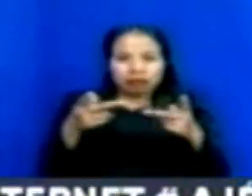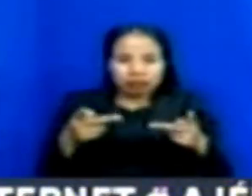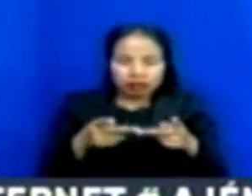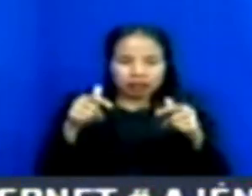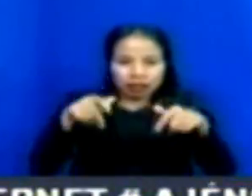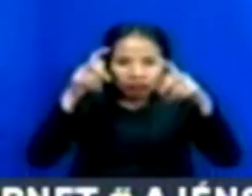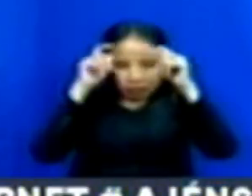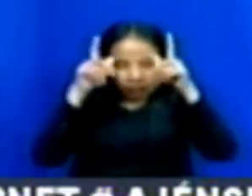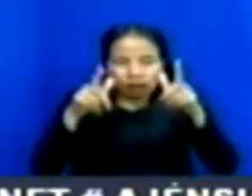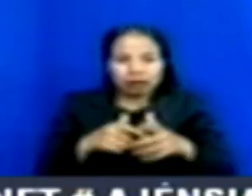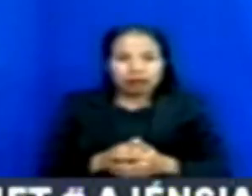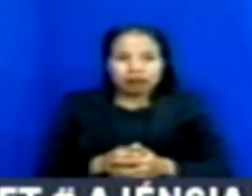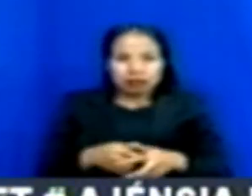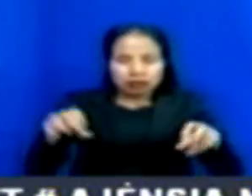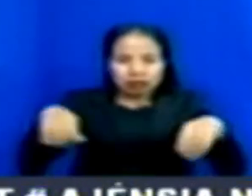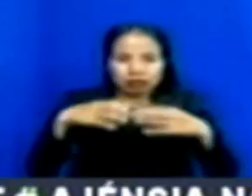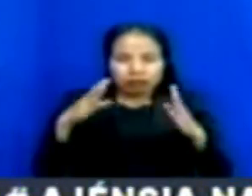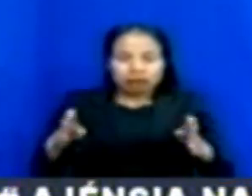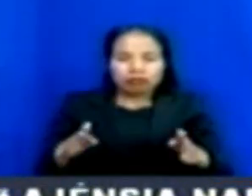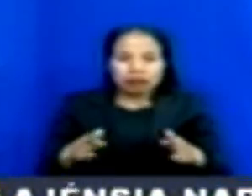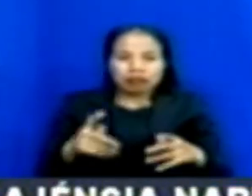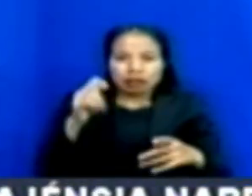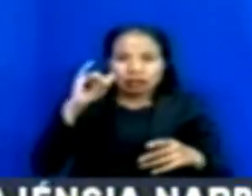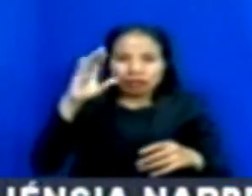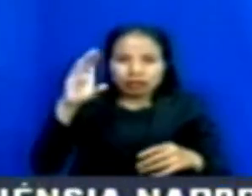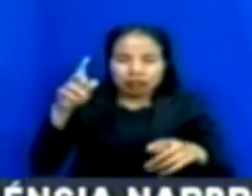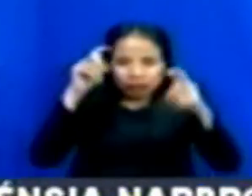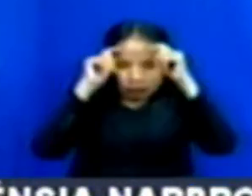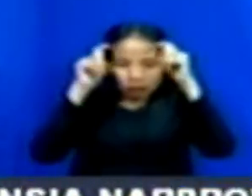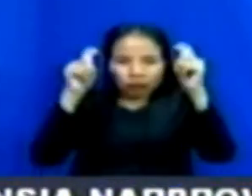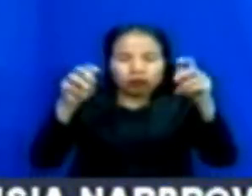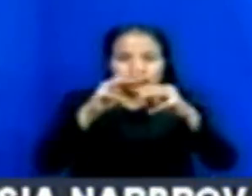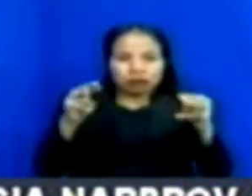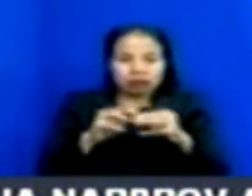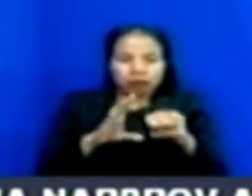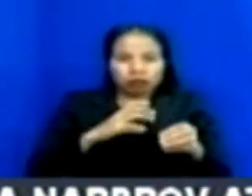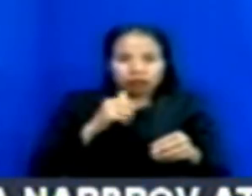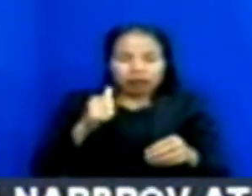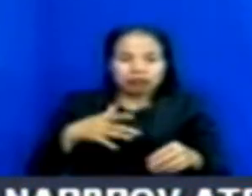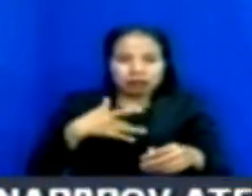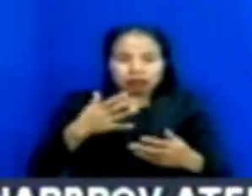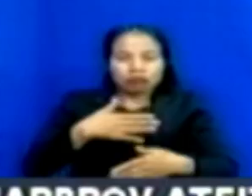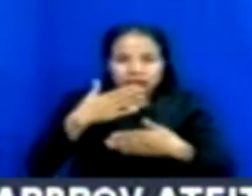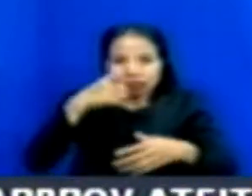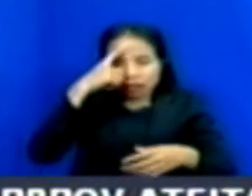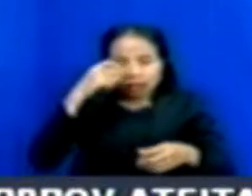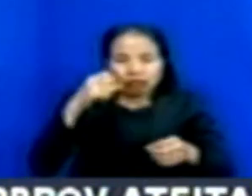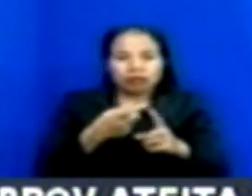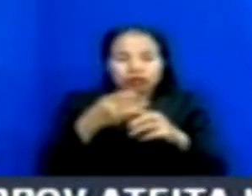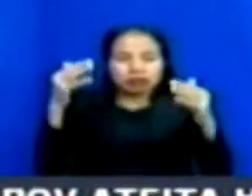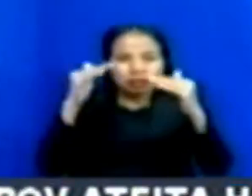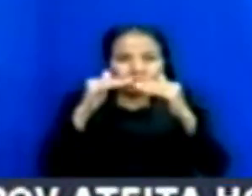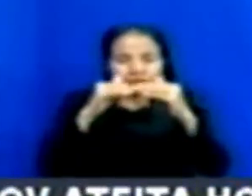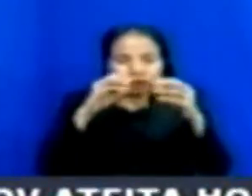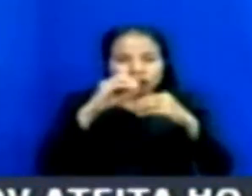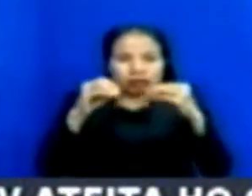Timor-Larang. Funcionário destacado TIC Timor Município Covalima, Rui do Carmo, sente contente, também lhe usa o workshop com